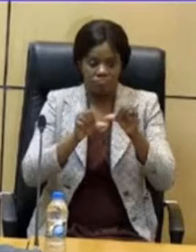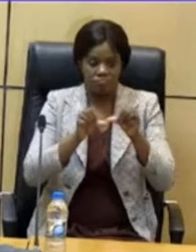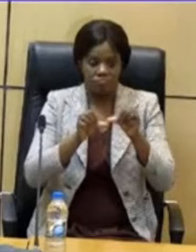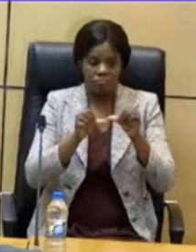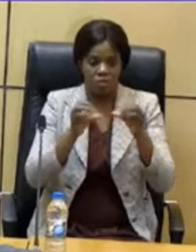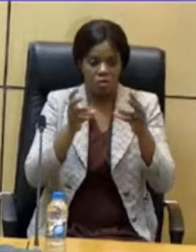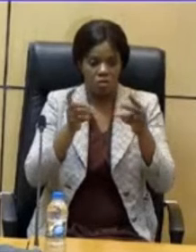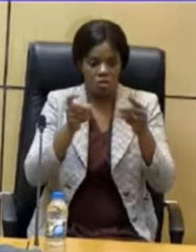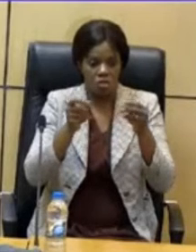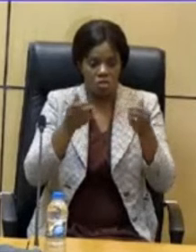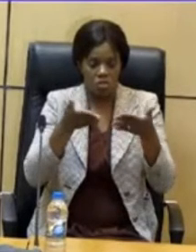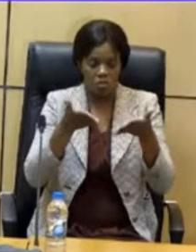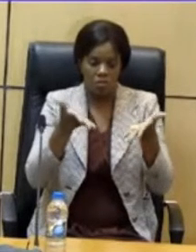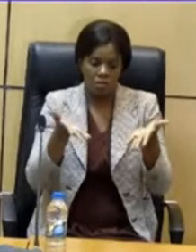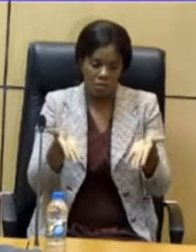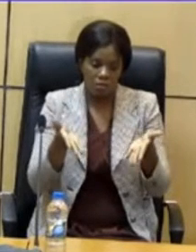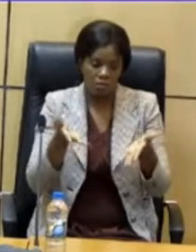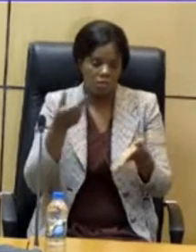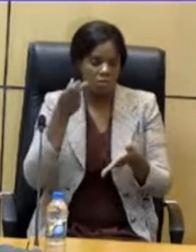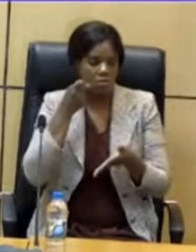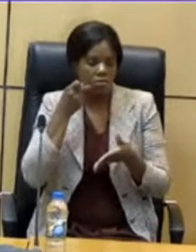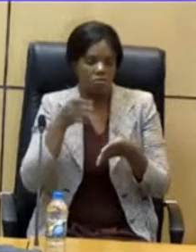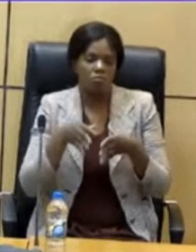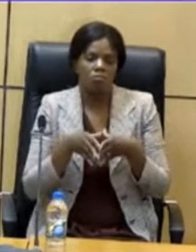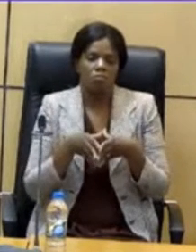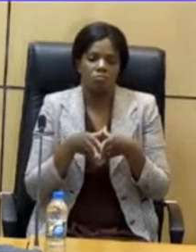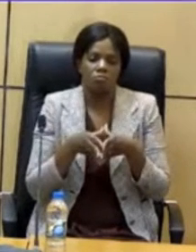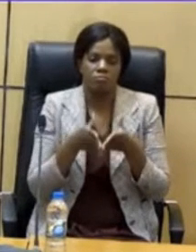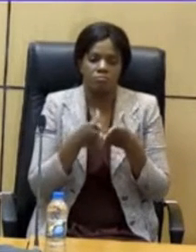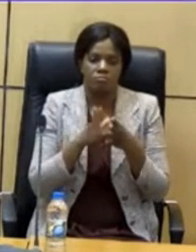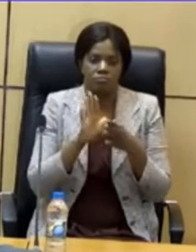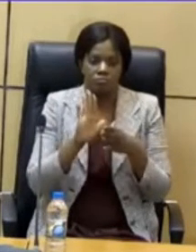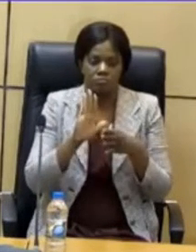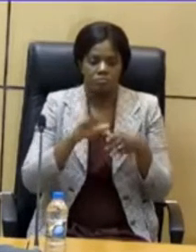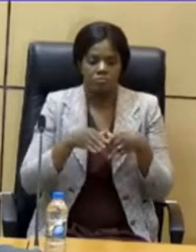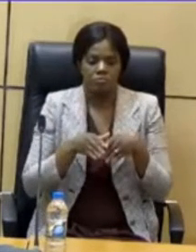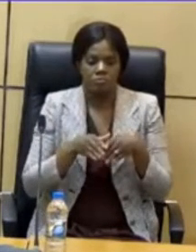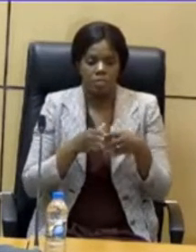dados. Temos, por agora, um total de